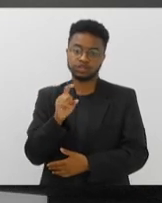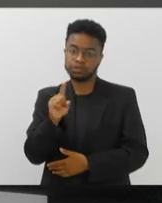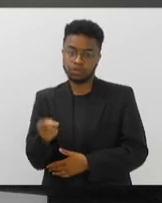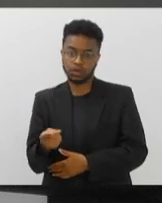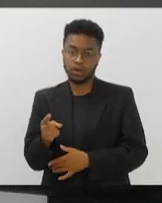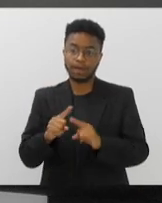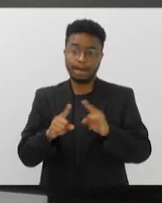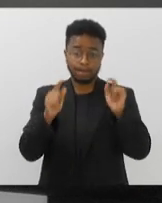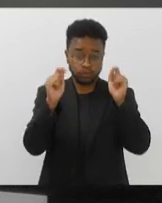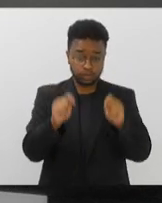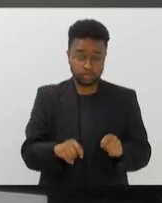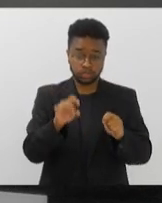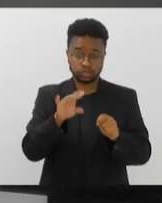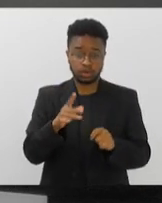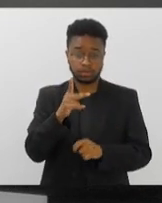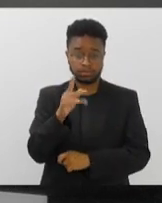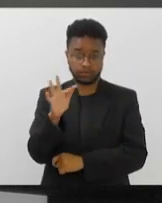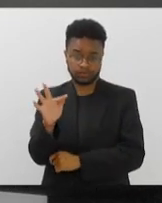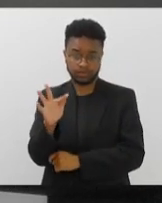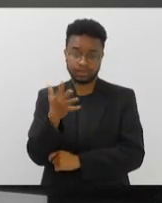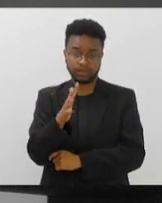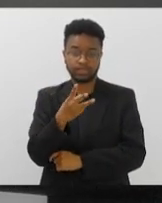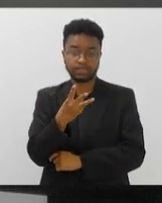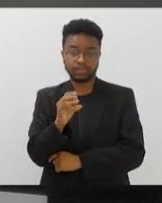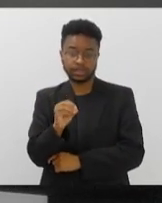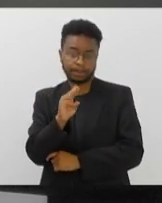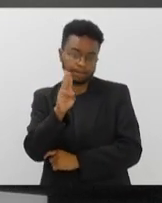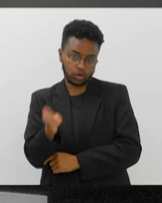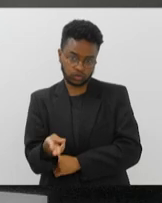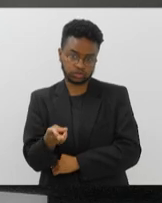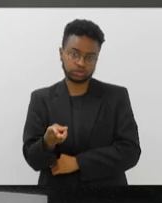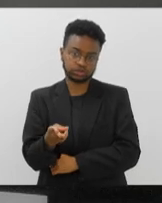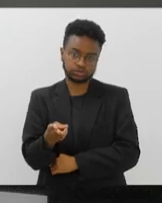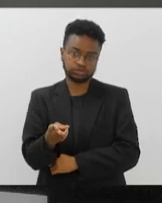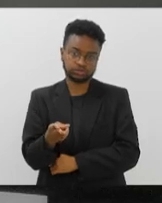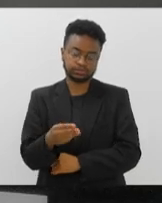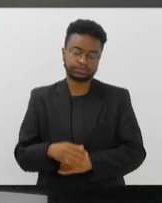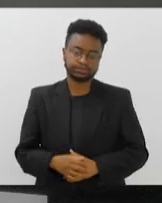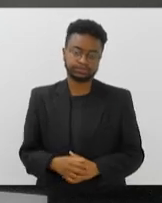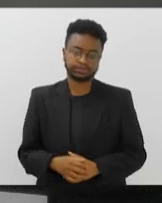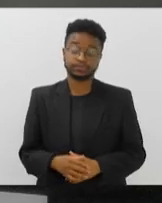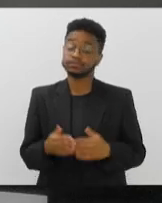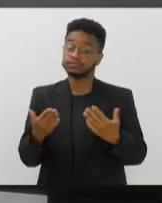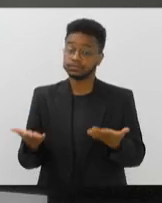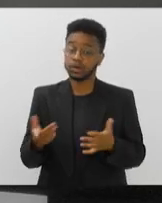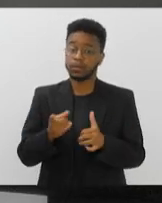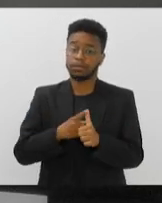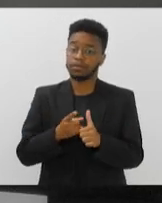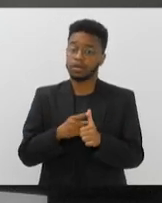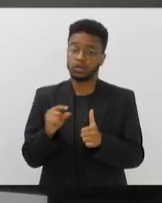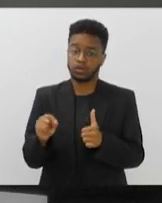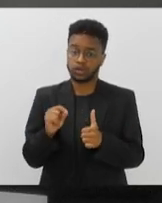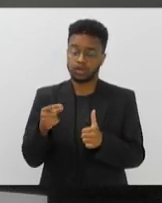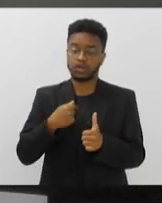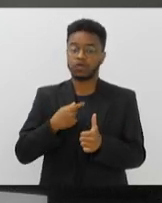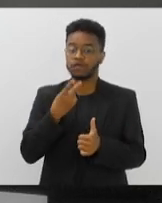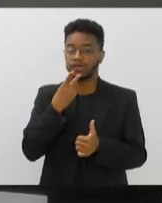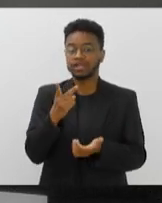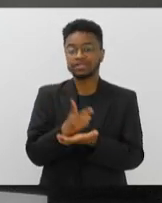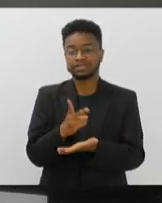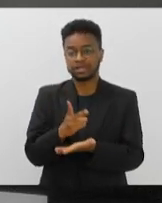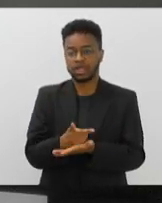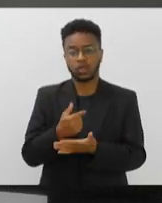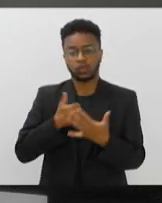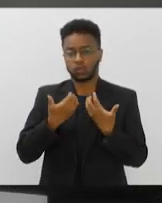potencial só de pessoas físicas e poucos milhões Então a primeira questão é eu sempre digo isso não me